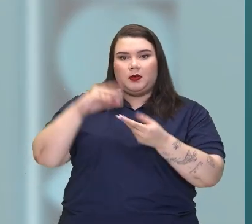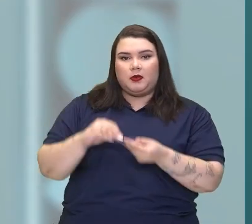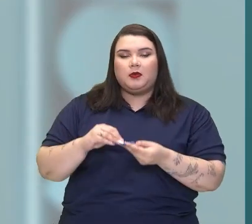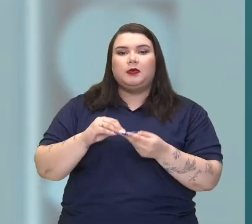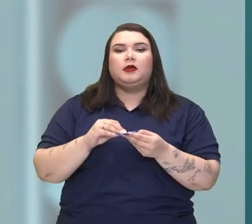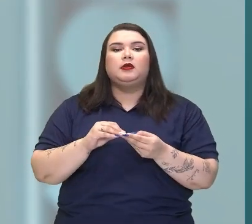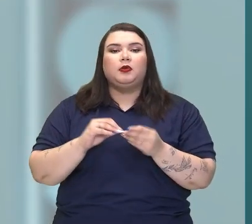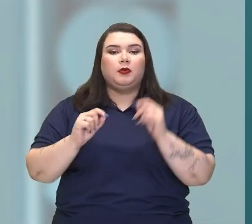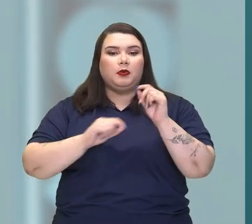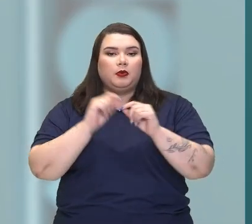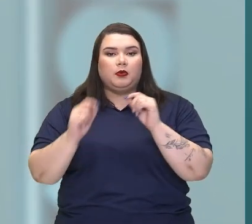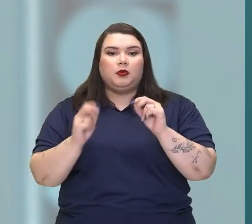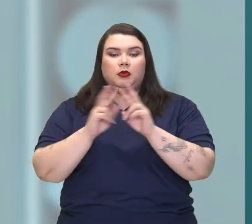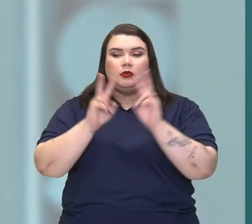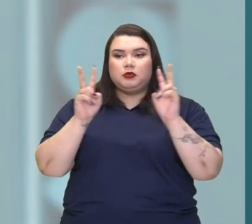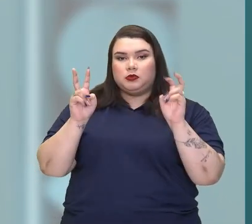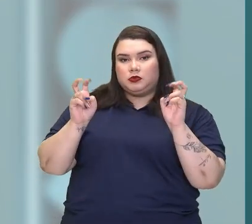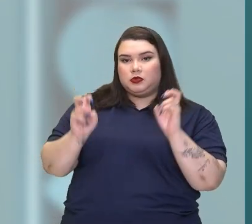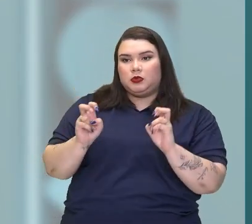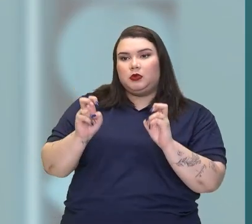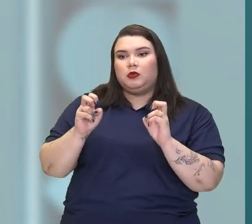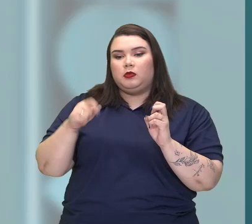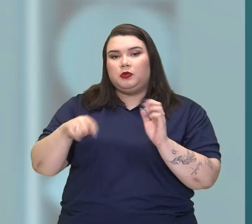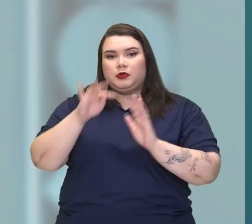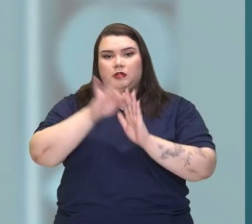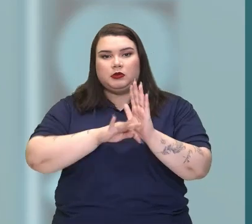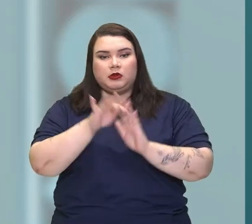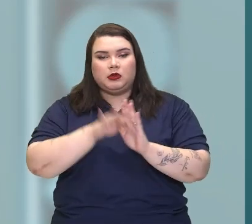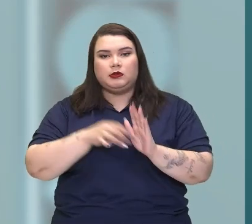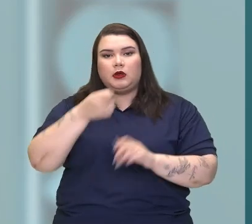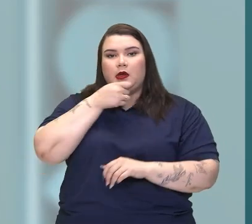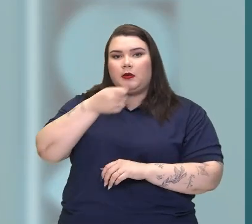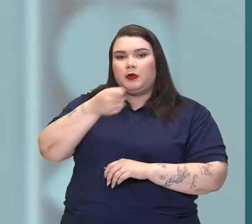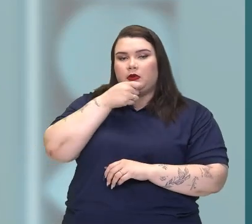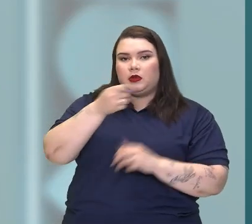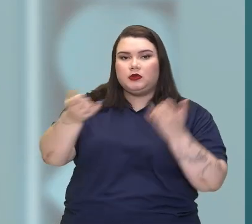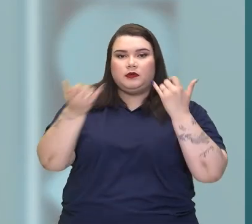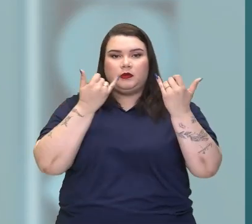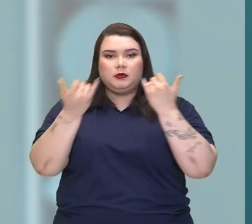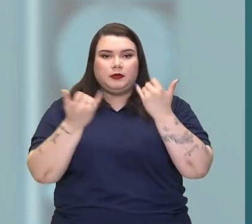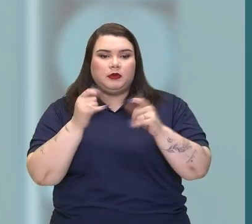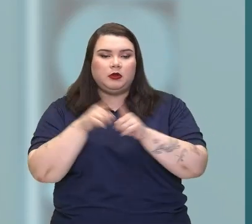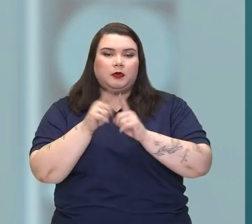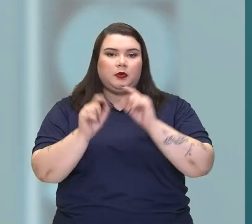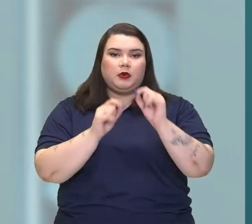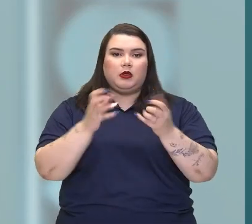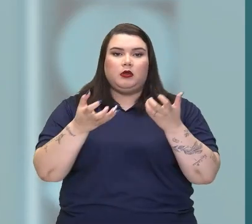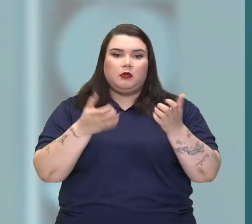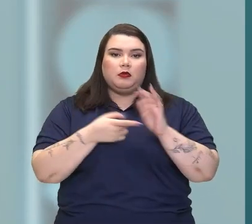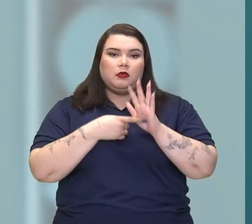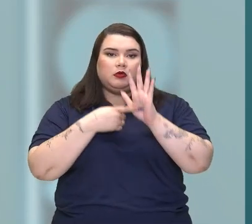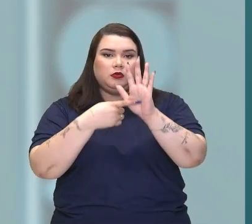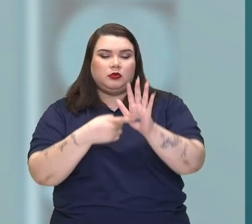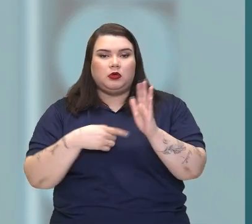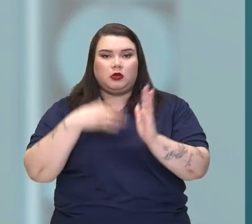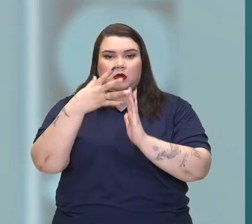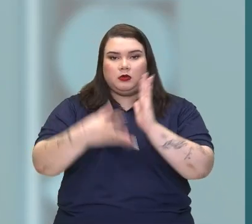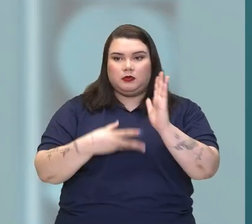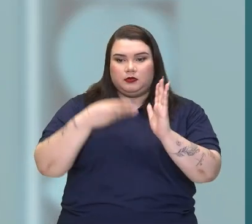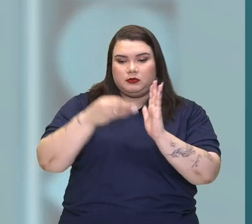entender sobre o texto, reportagem, notícia, e eu quis trazer também um pouquinho sobre a